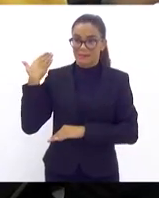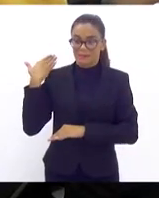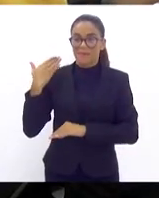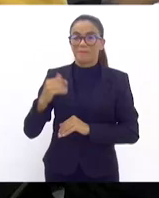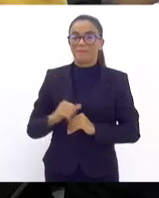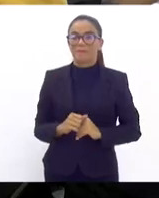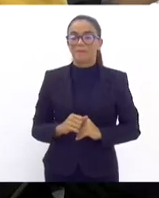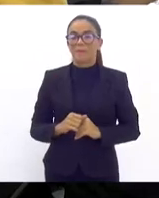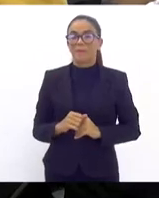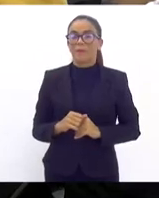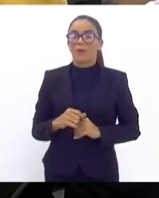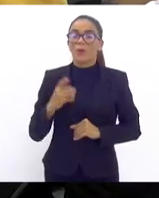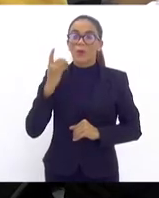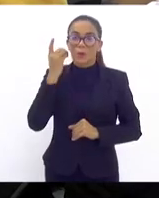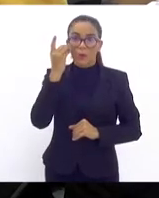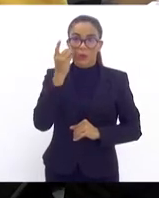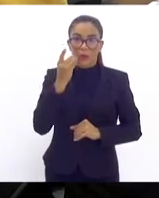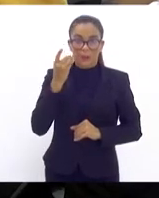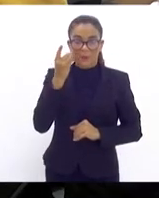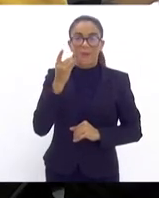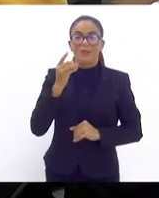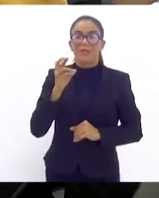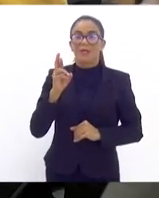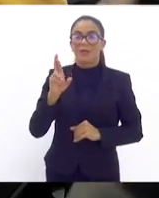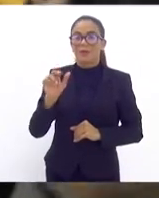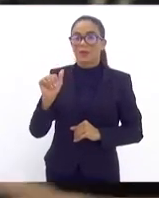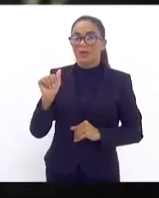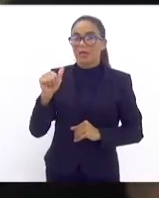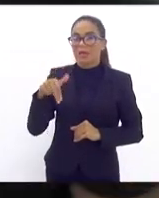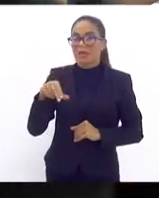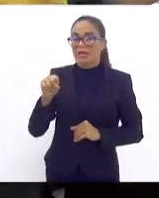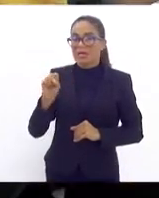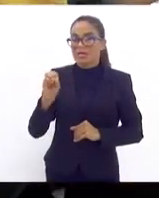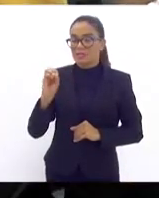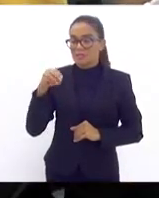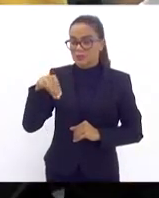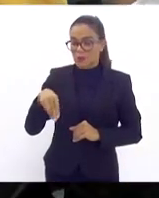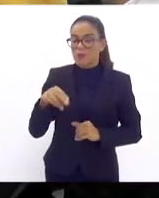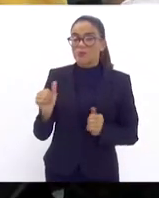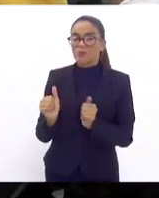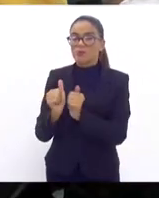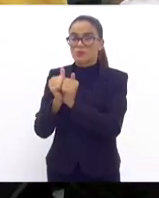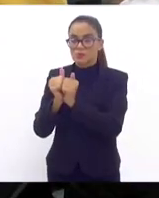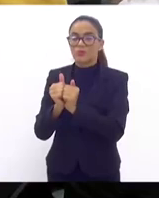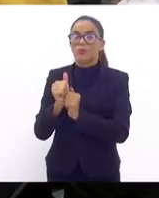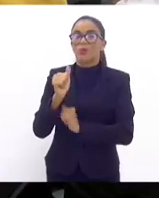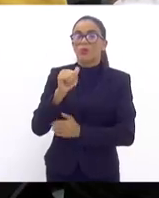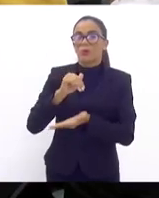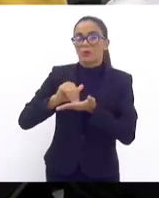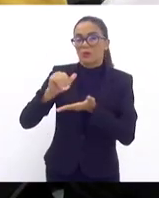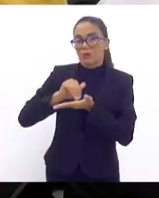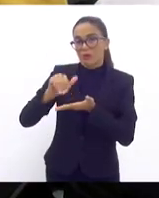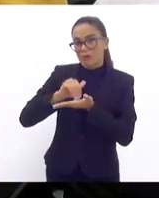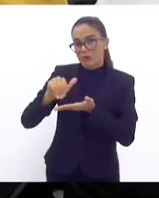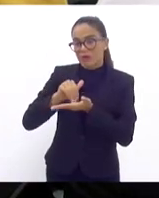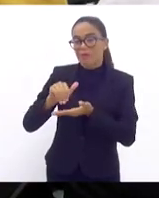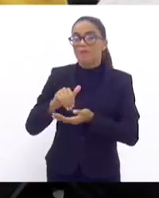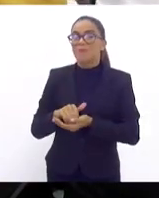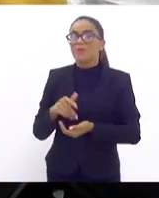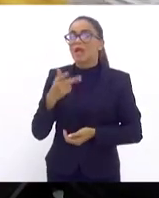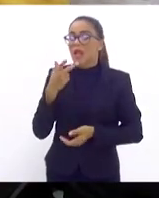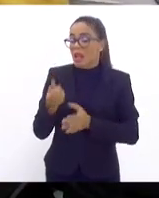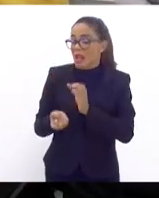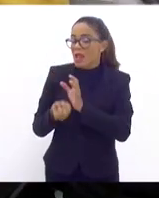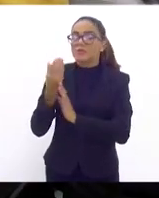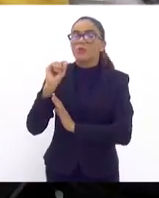o governador lançou no Palácio Guanabara, junto com o secretário de Planejamento, Nelson Rocha, a metodologia